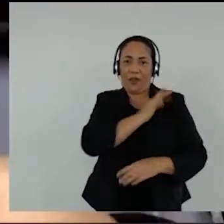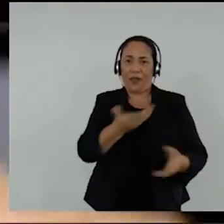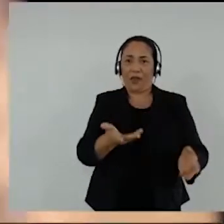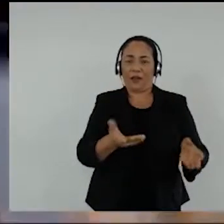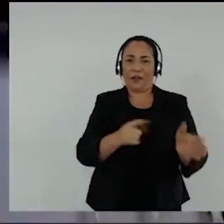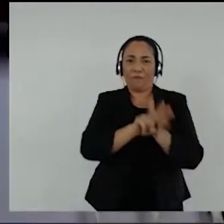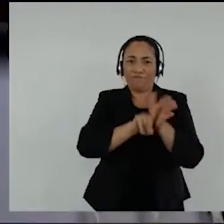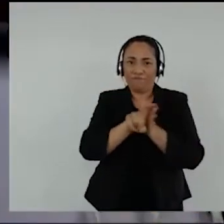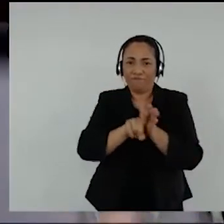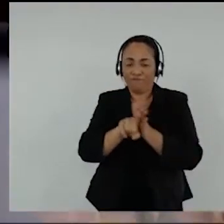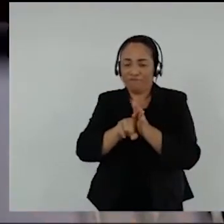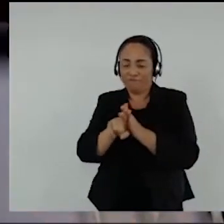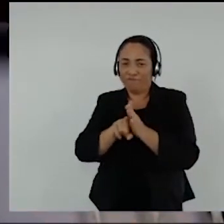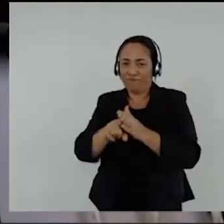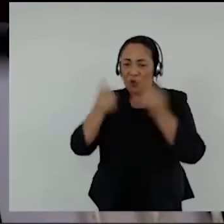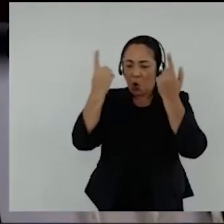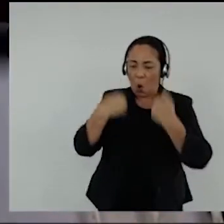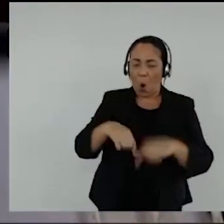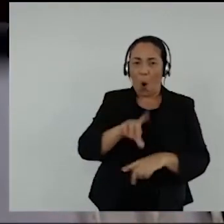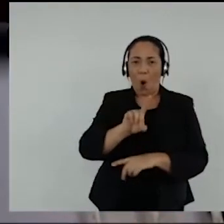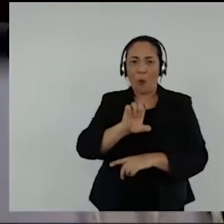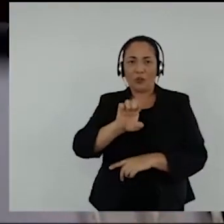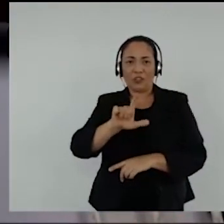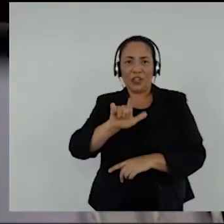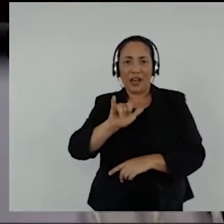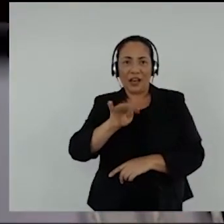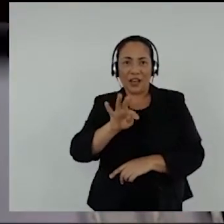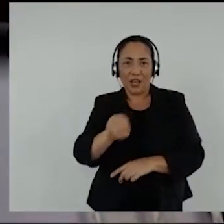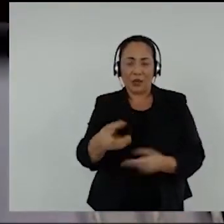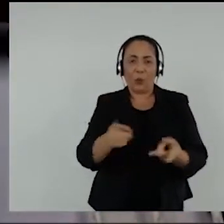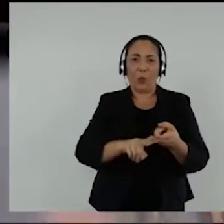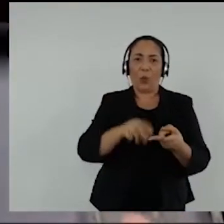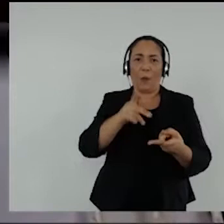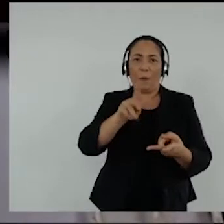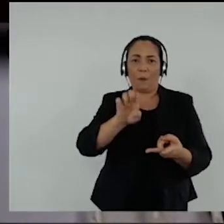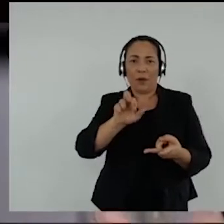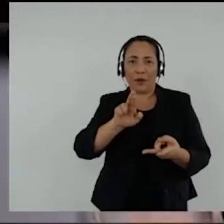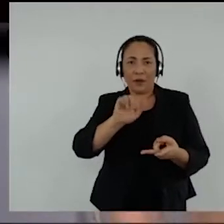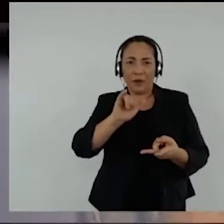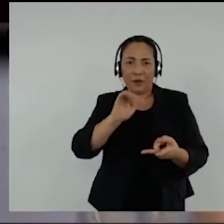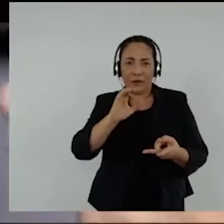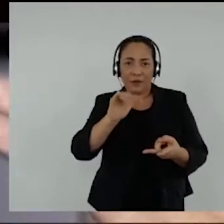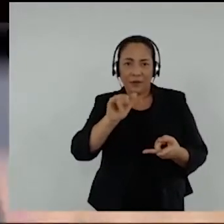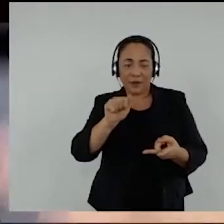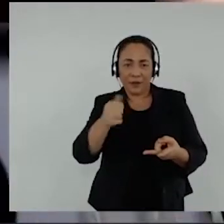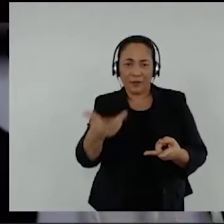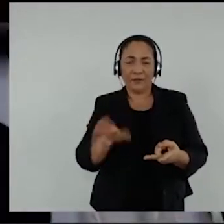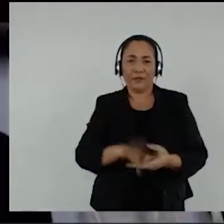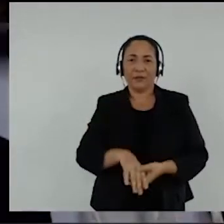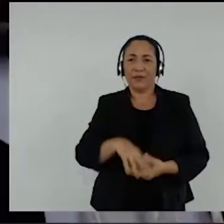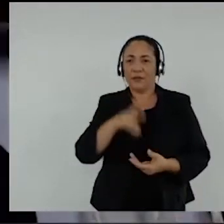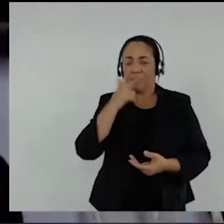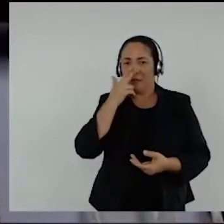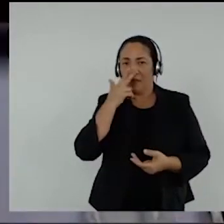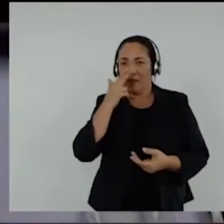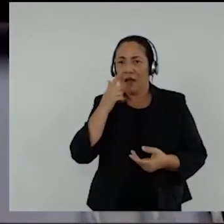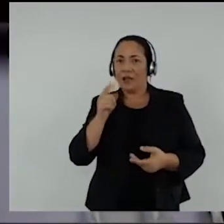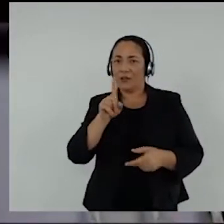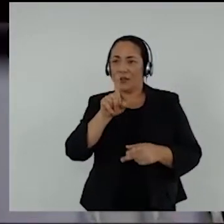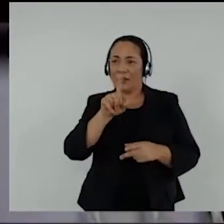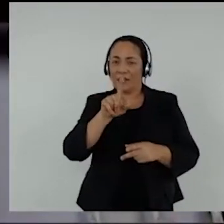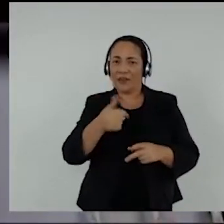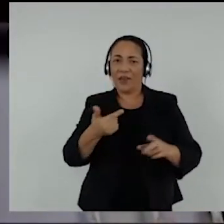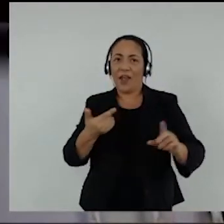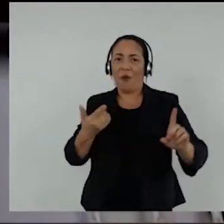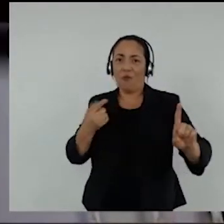perícia, né, no exame de corpo de delito, em coisas desse gênero, né? Talvez essa seja um efeito rebote, né? Mas